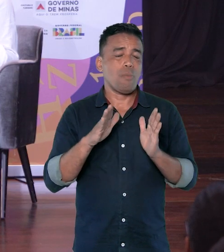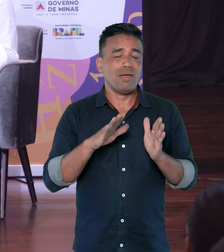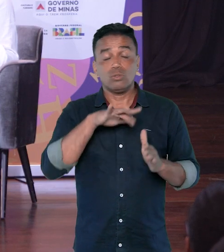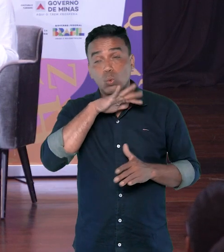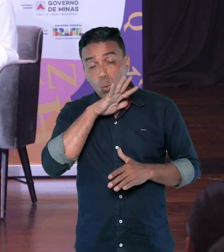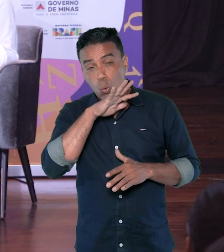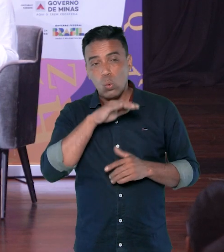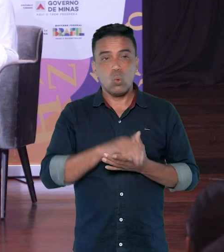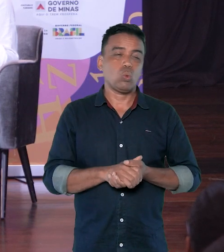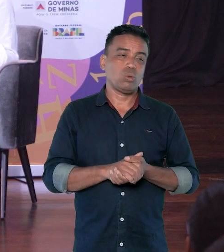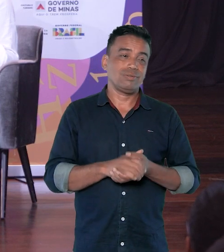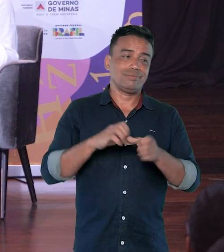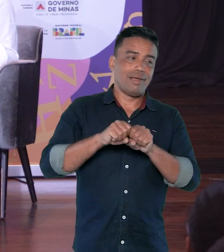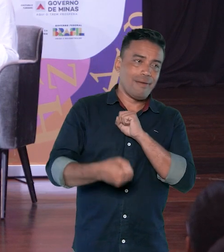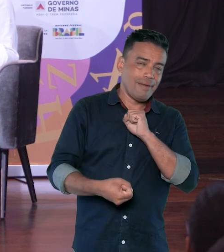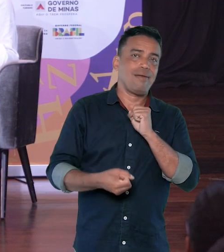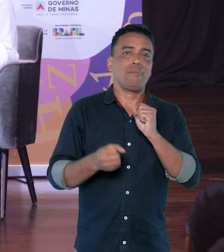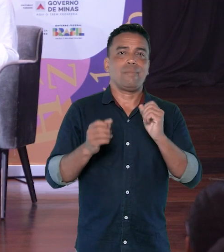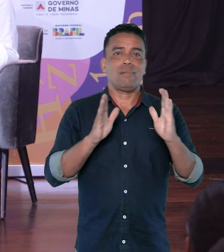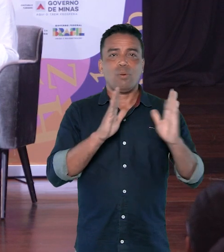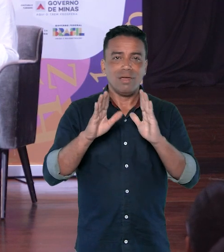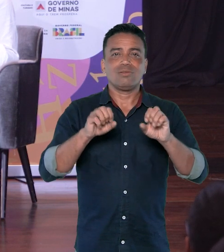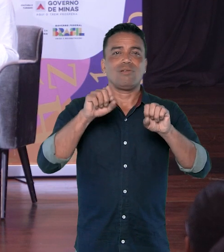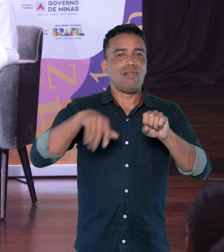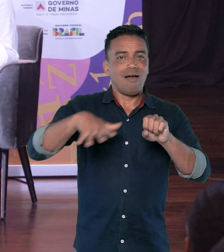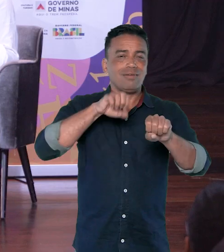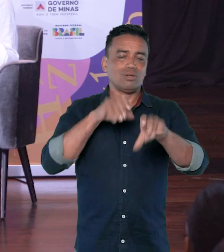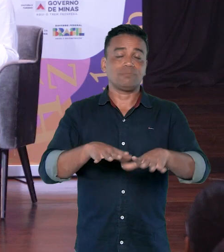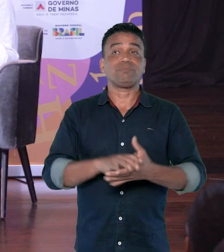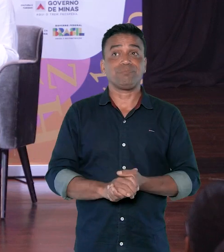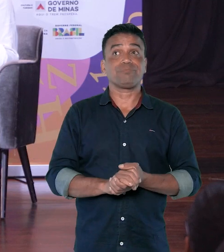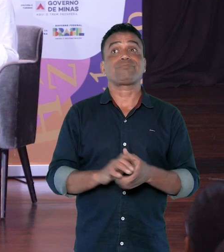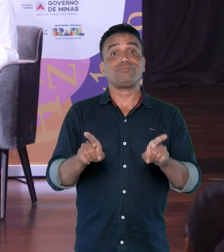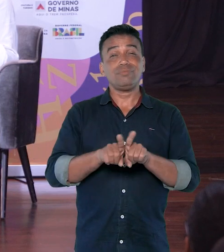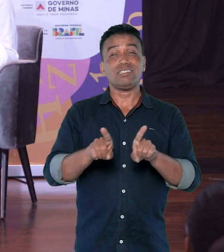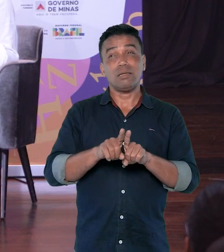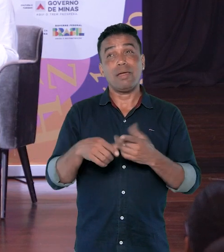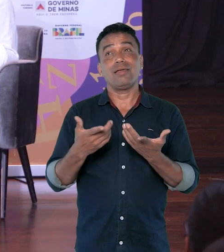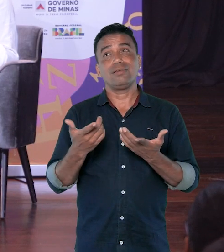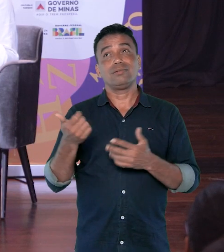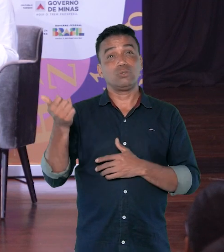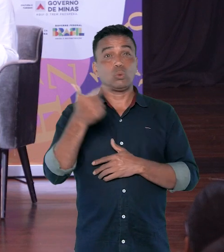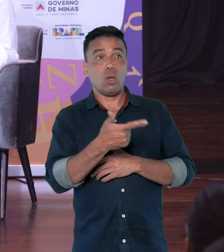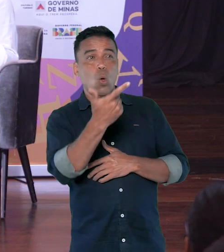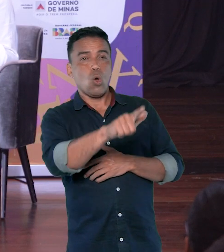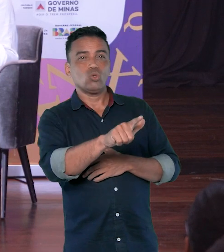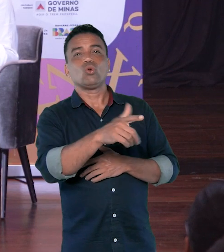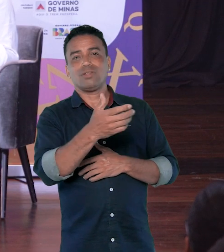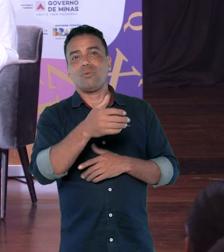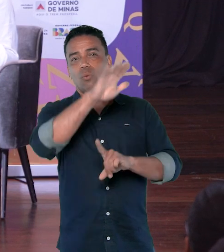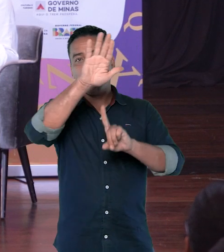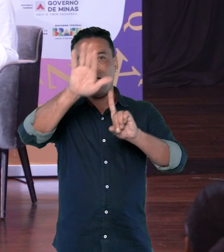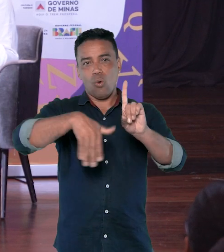sobre a educação, mas, por outro lado, é também uma homenagem aos